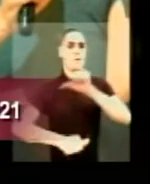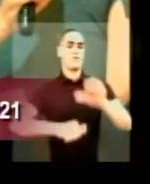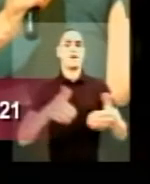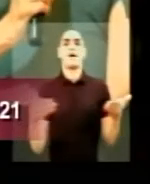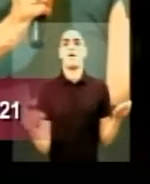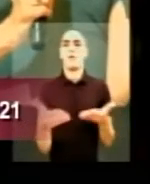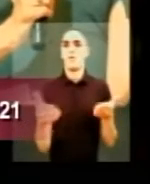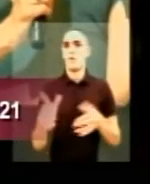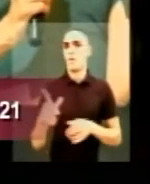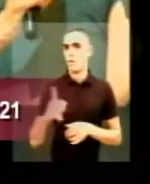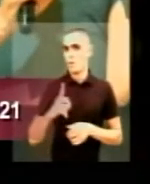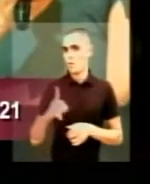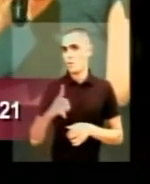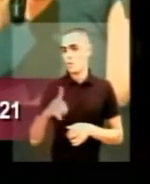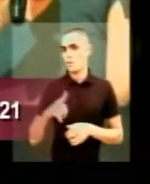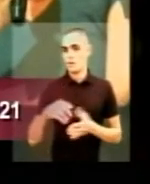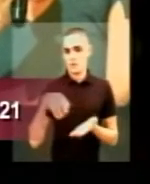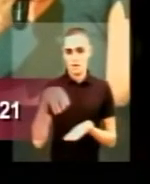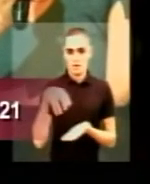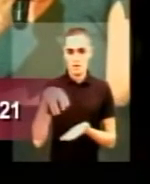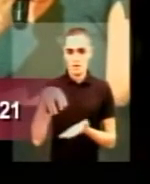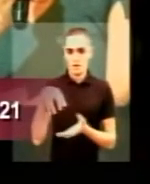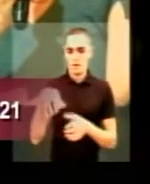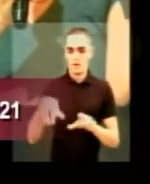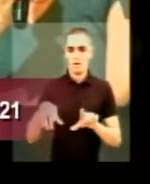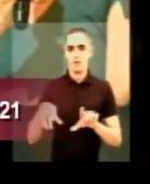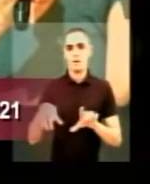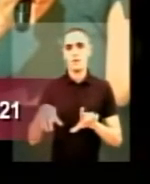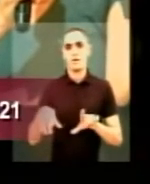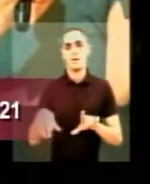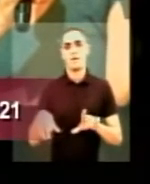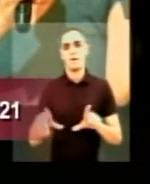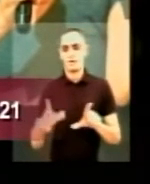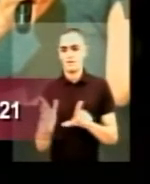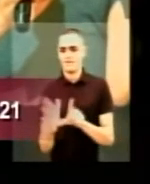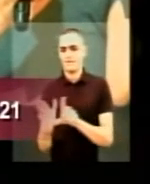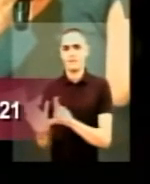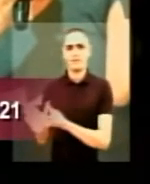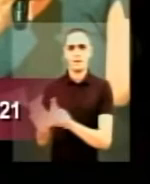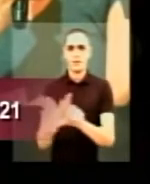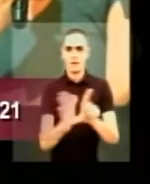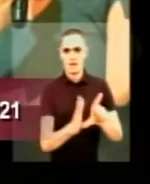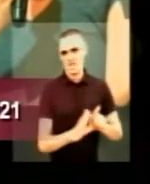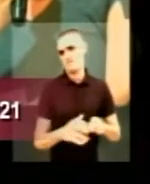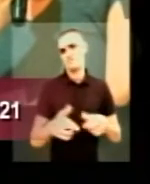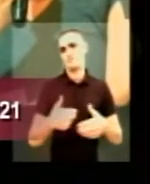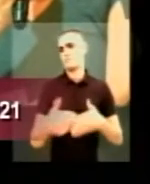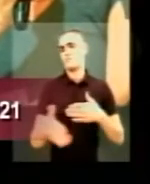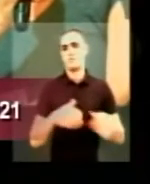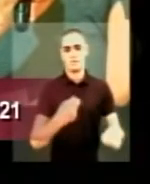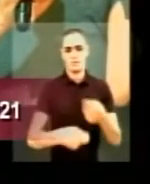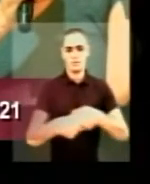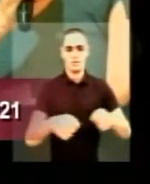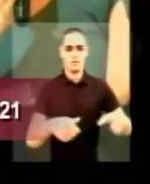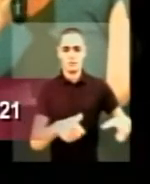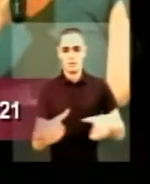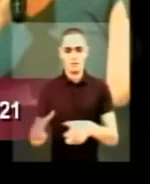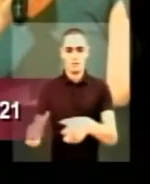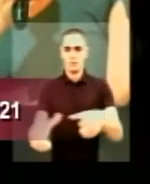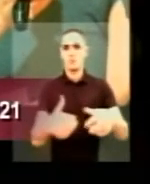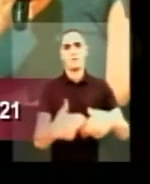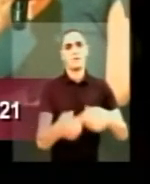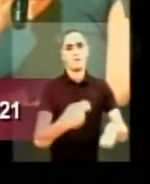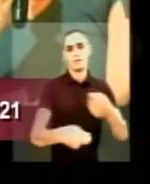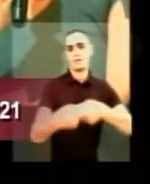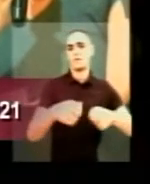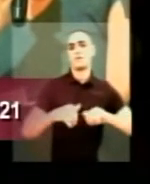Hoje, nós temos os estabelecimentos, eles funcionam por 10 horas diárias. Tá? A única mudança para